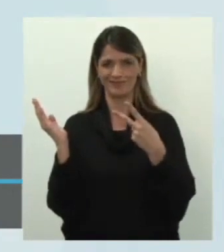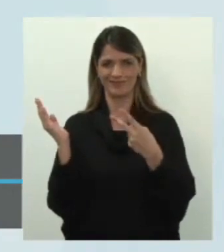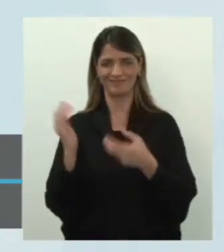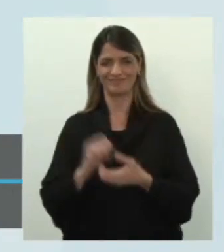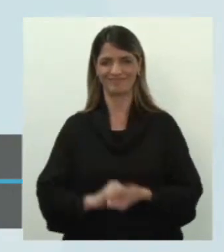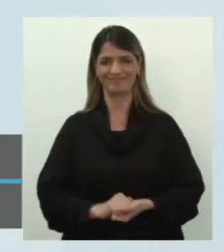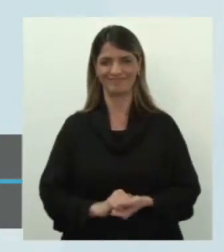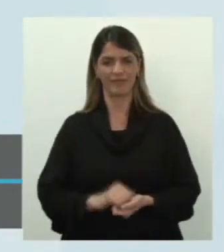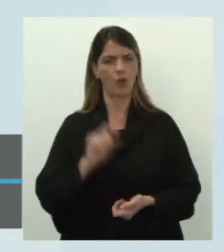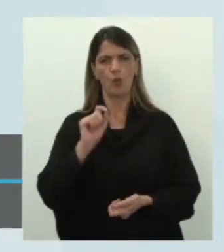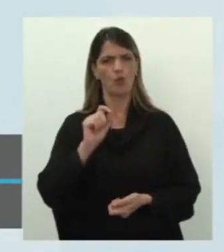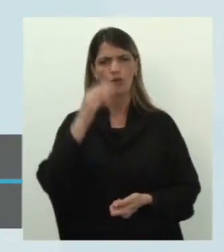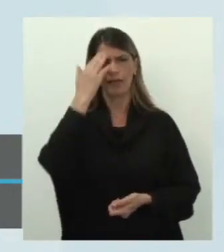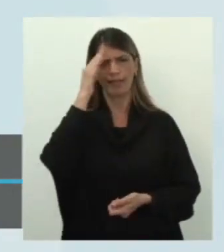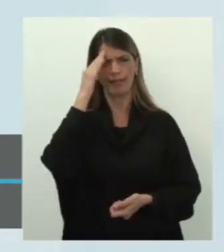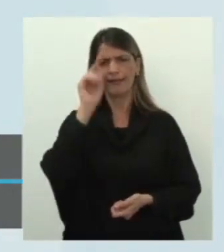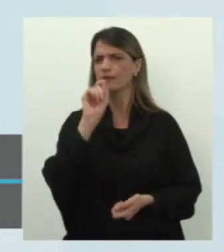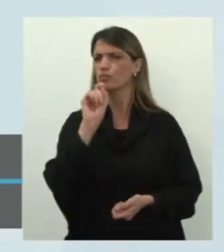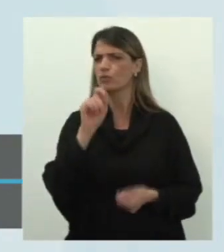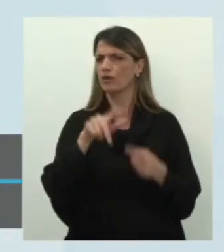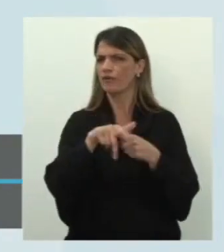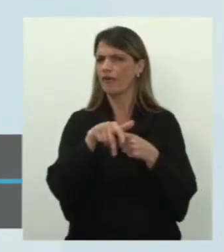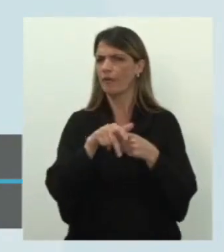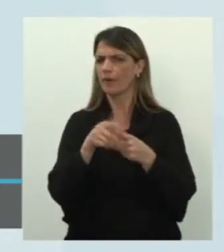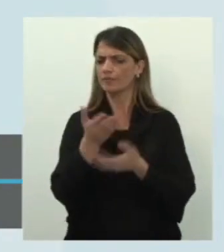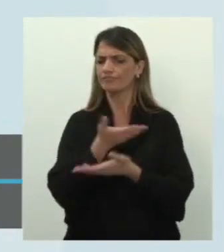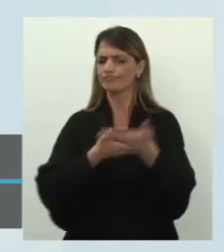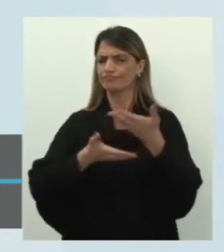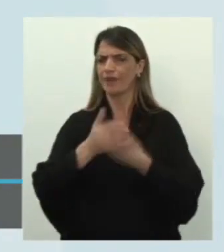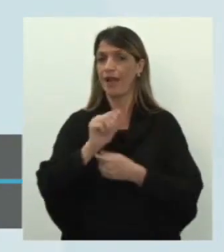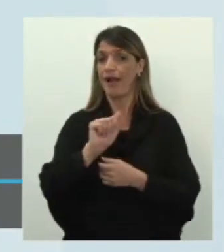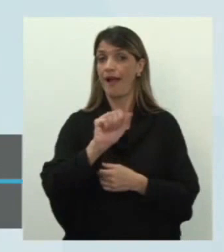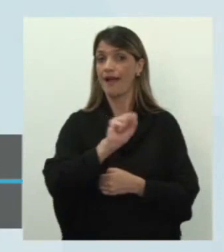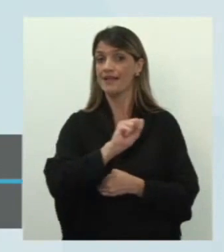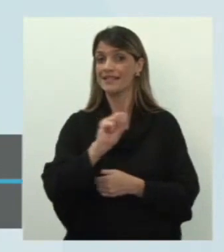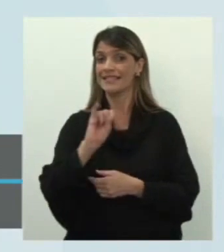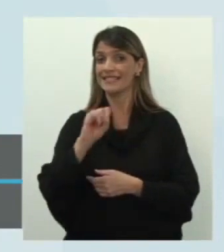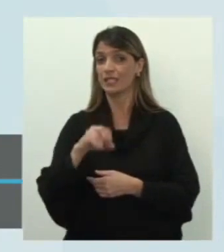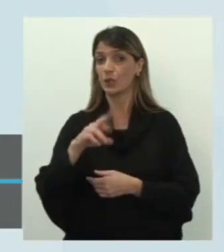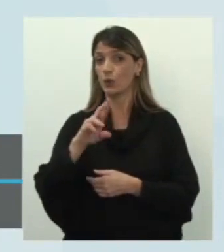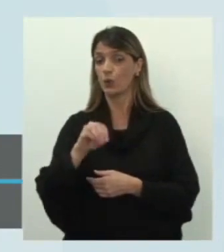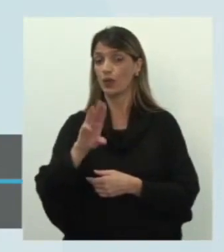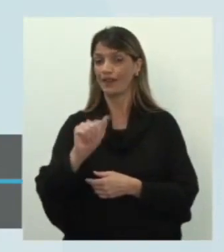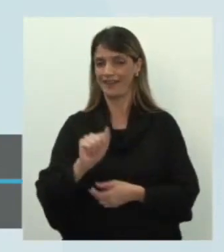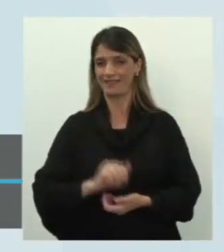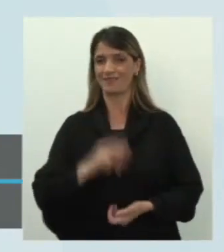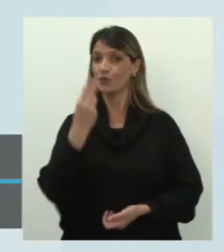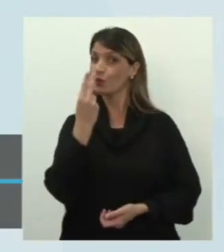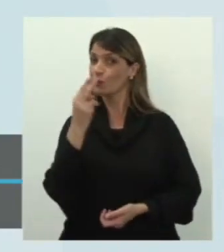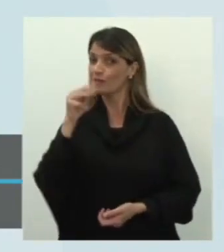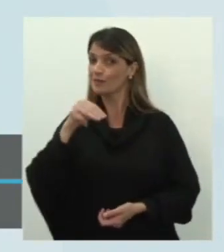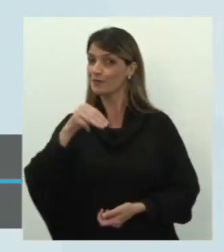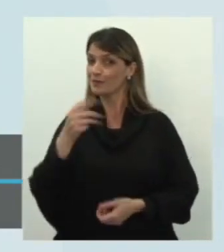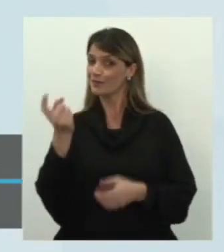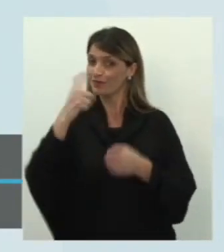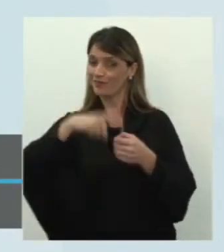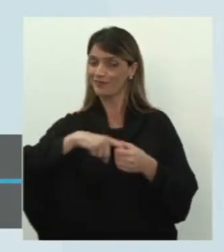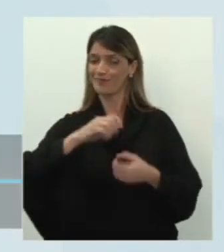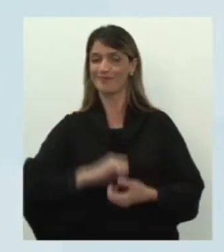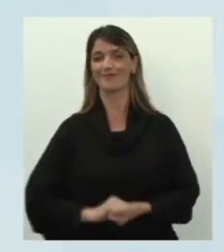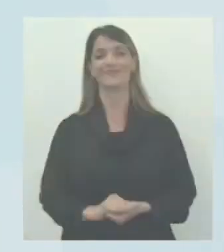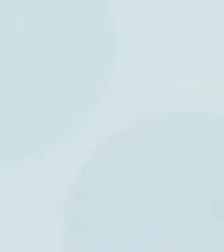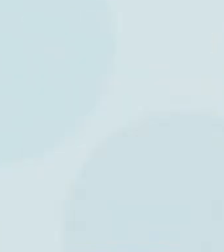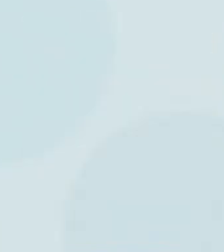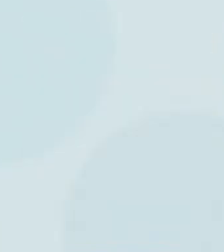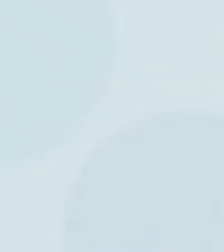seguinte: o que você entende por ferramentas de interação assíncrona? Vamos dar aí mais 2 minutos também.